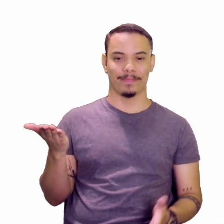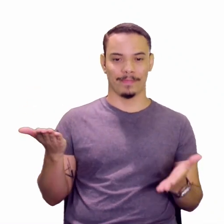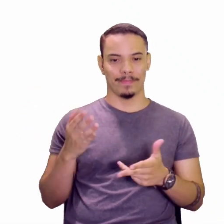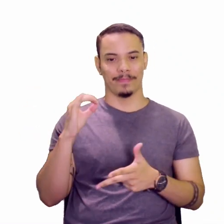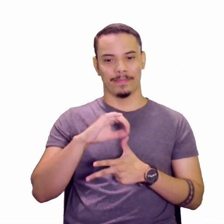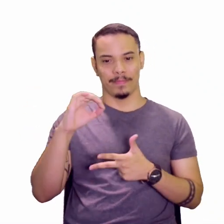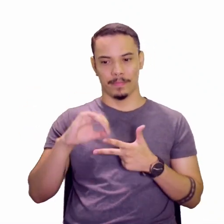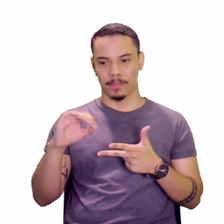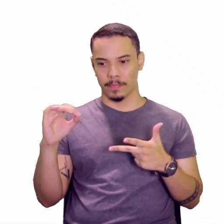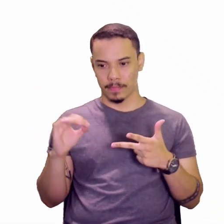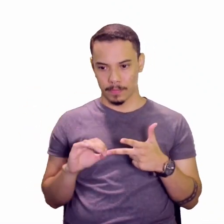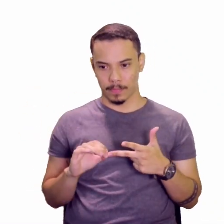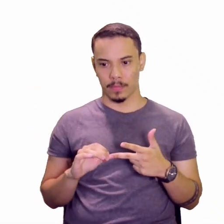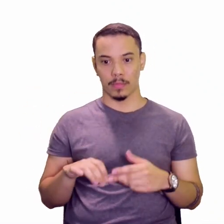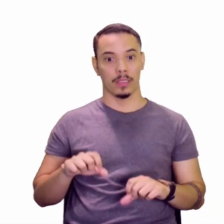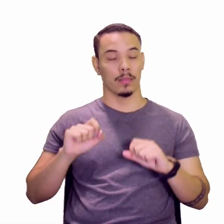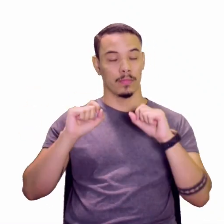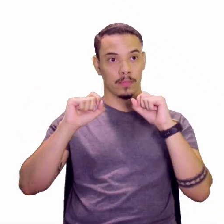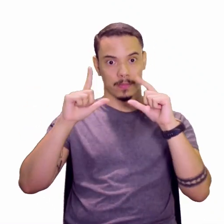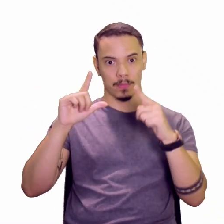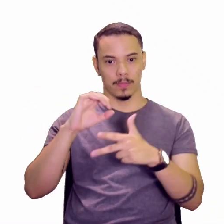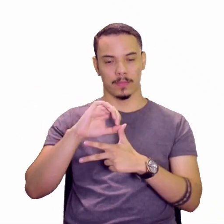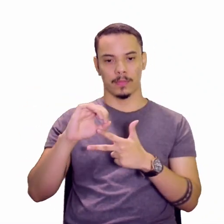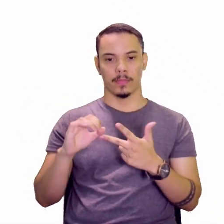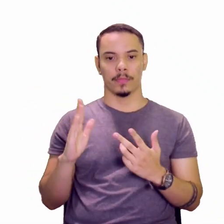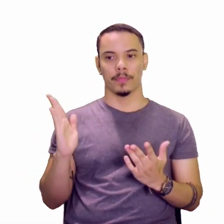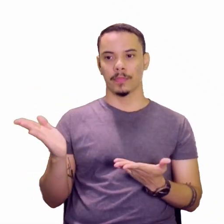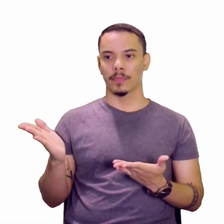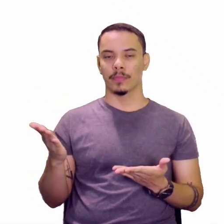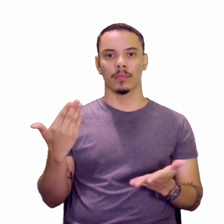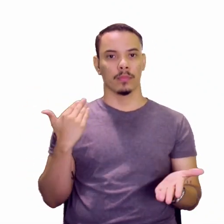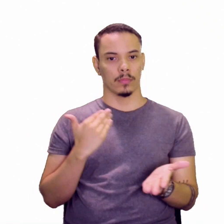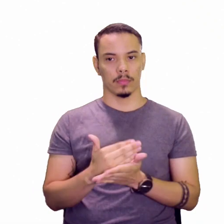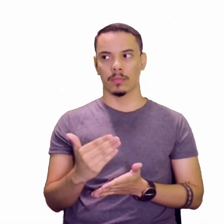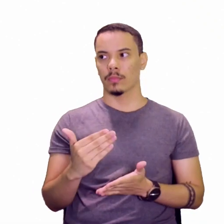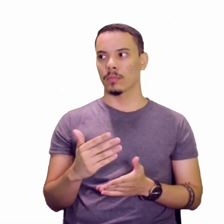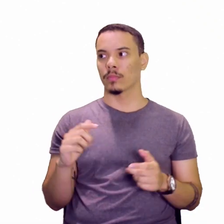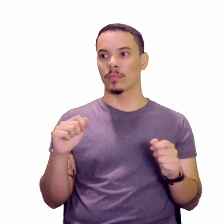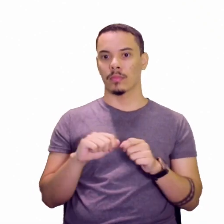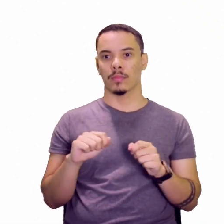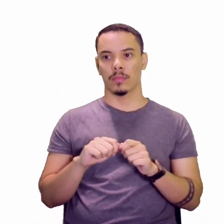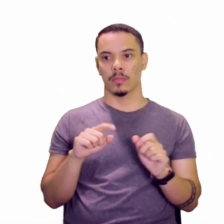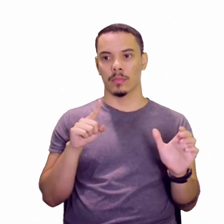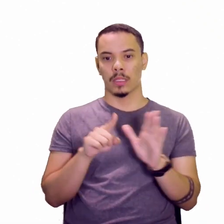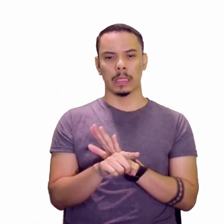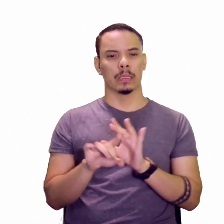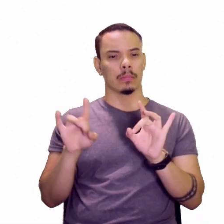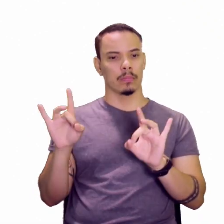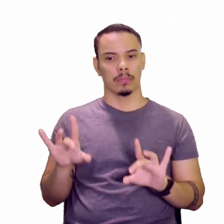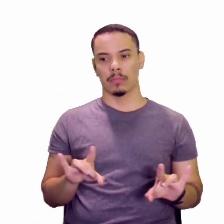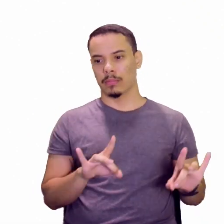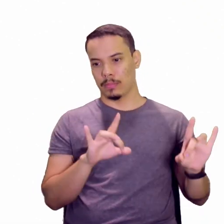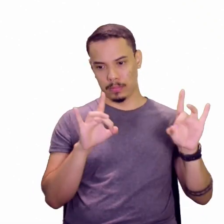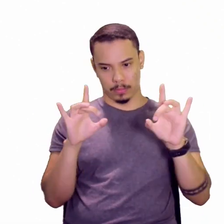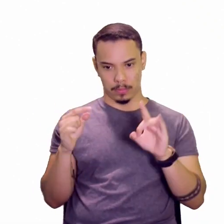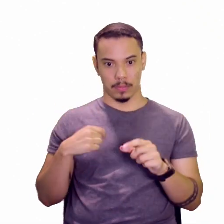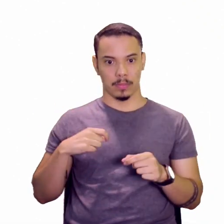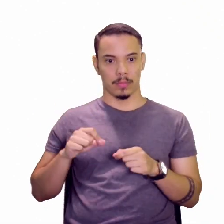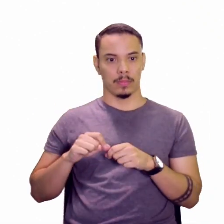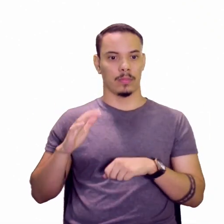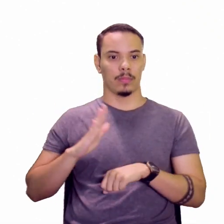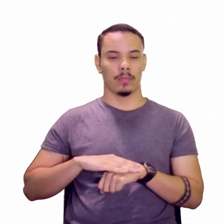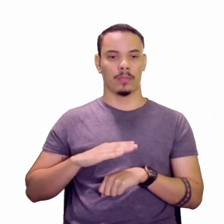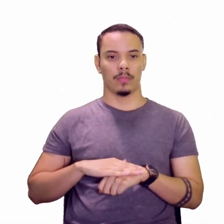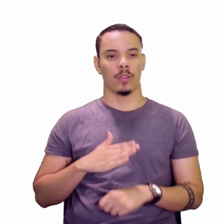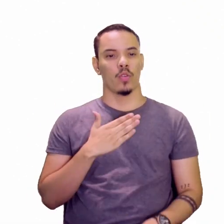Enem, né? Questãozinha Se liga Enem. no Enem, pessoal, desde agora. Vamos lá? Eu elaborei essa questão especialmente É para os mesmo? alunos. Foi, Olha aí. olha